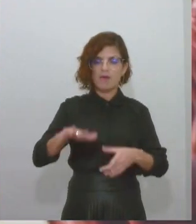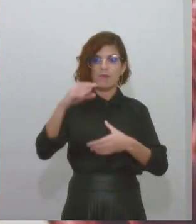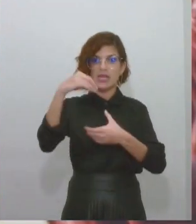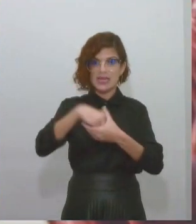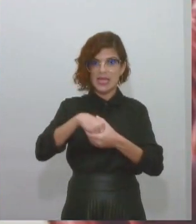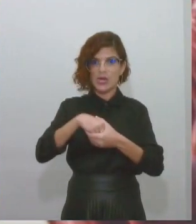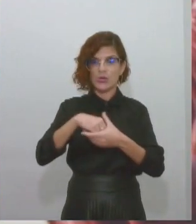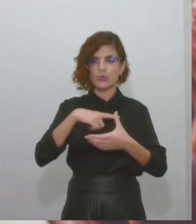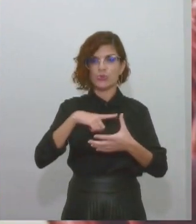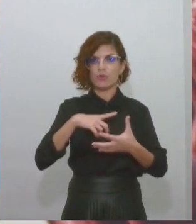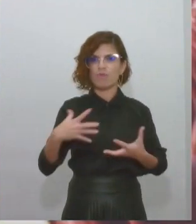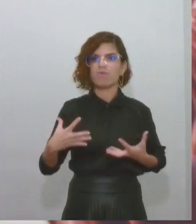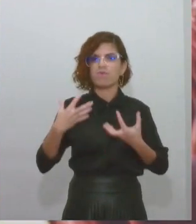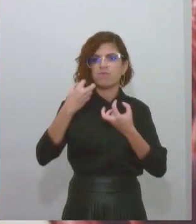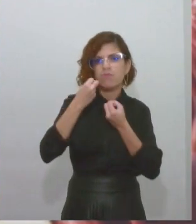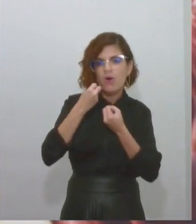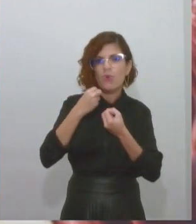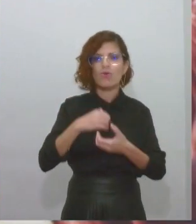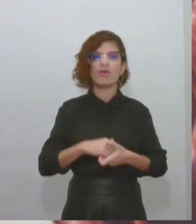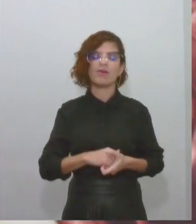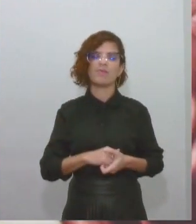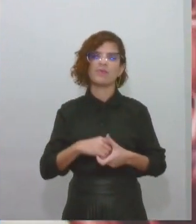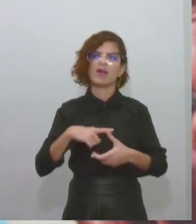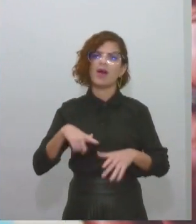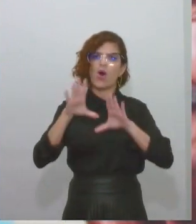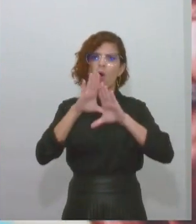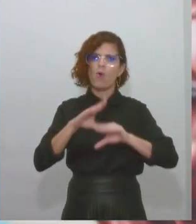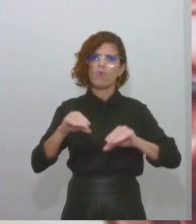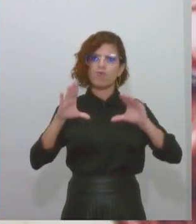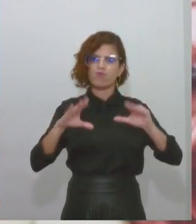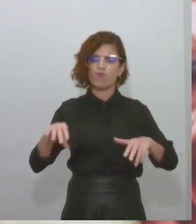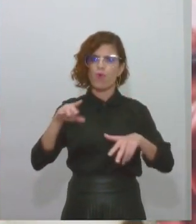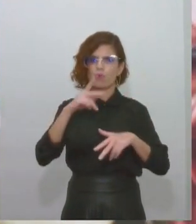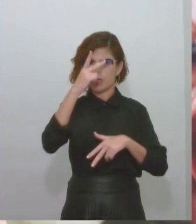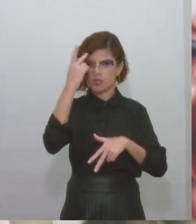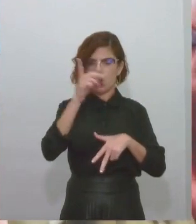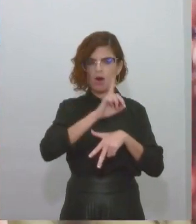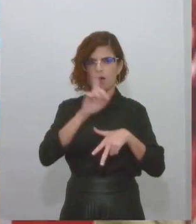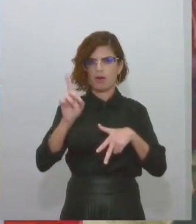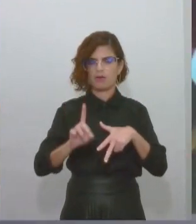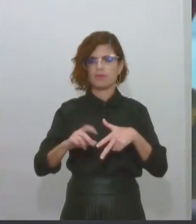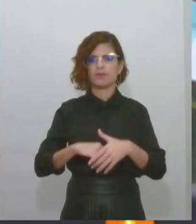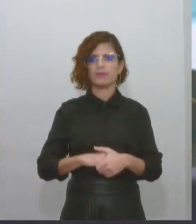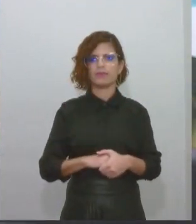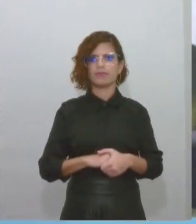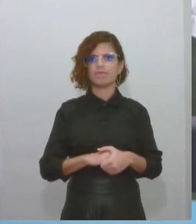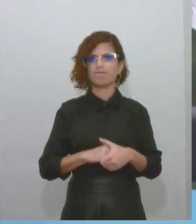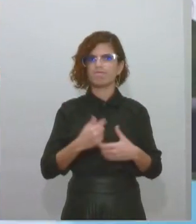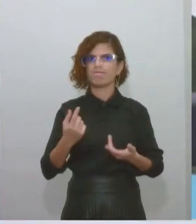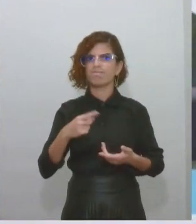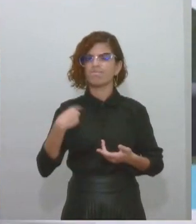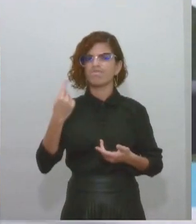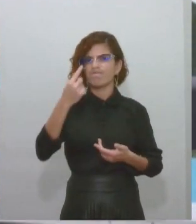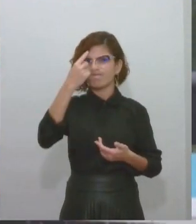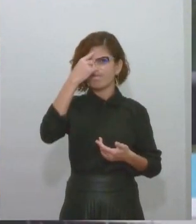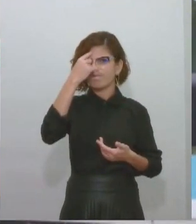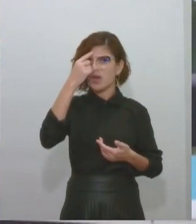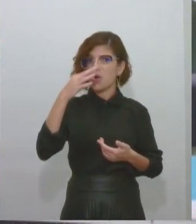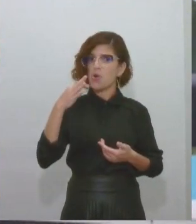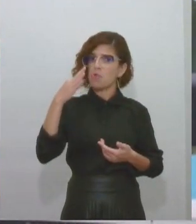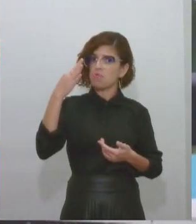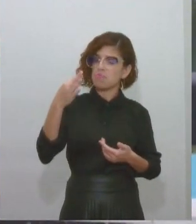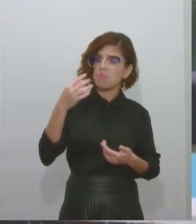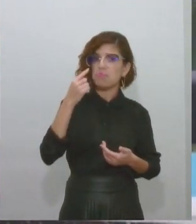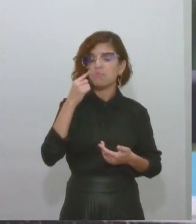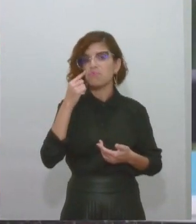né, esse conforto a todas as pessoas com deficiência. Há uma expectativa de futuramente, um futuro mais próximo mesmo,